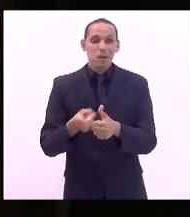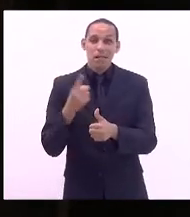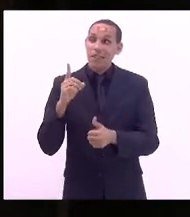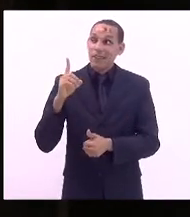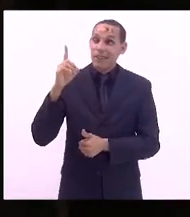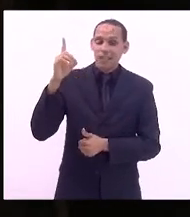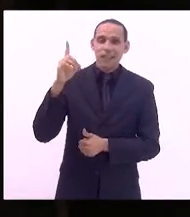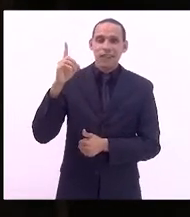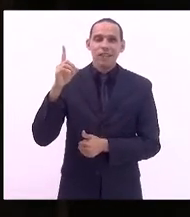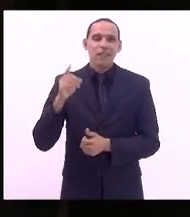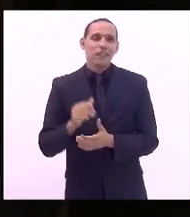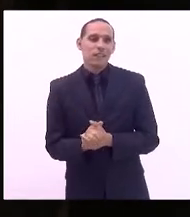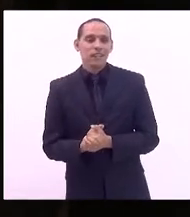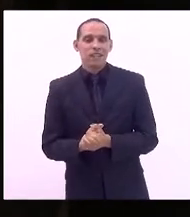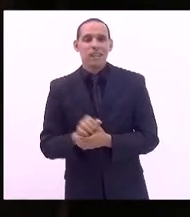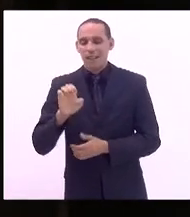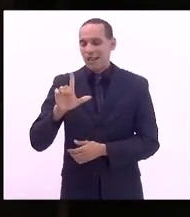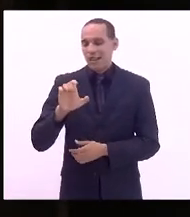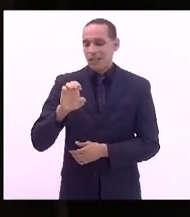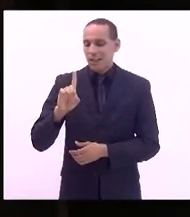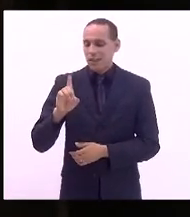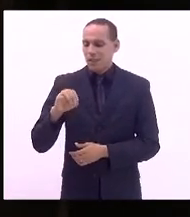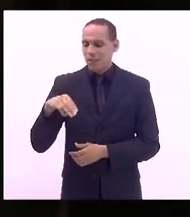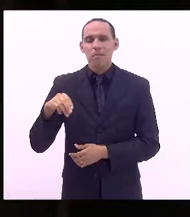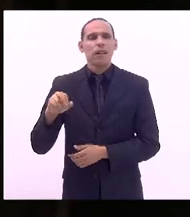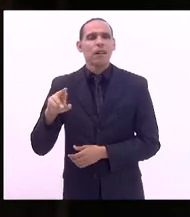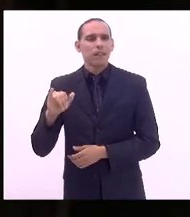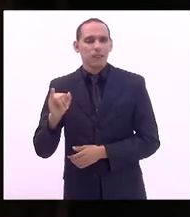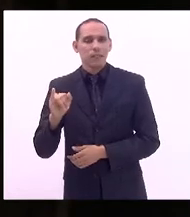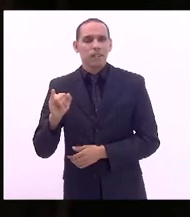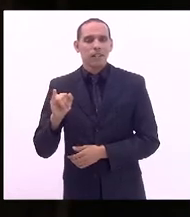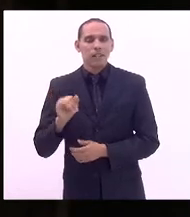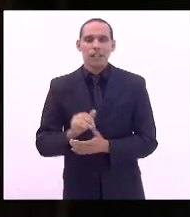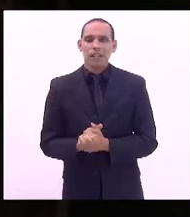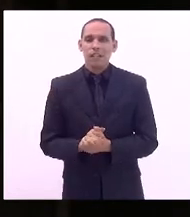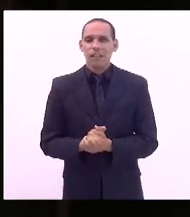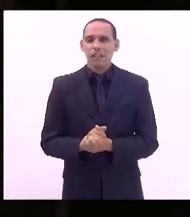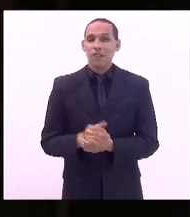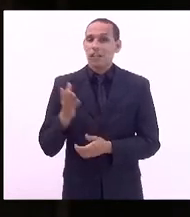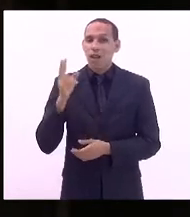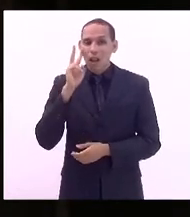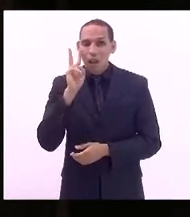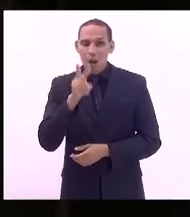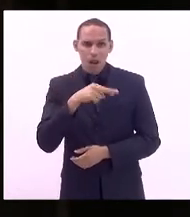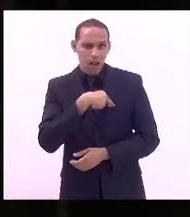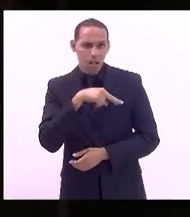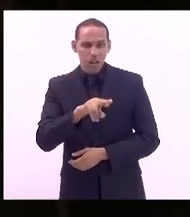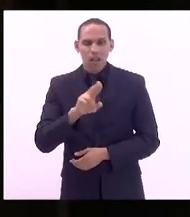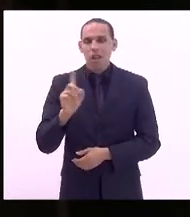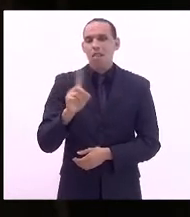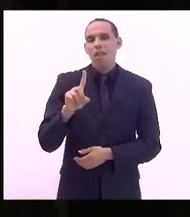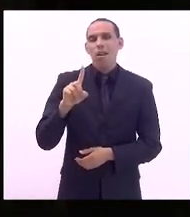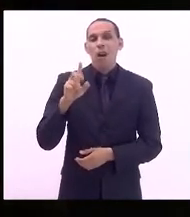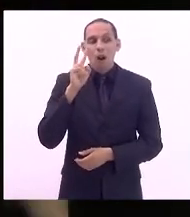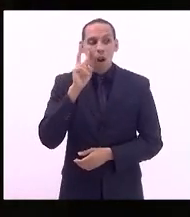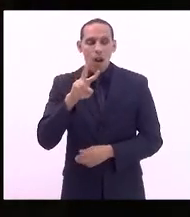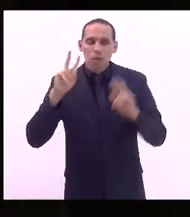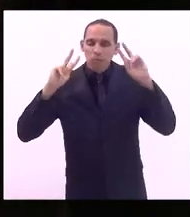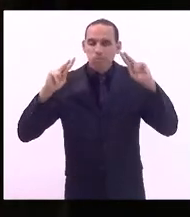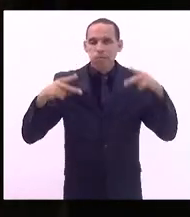Deus e lidomare interativamente de não você olhou a religião mas o seu o ser humano